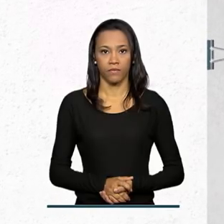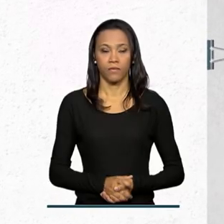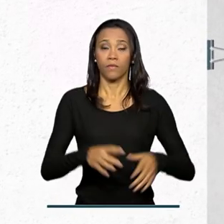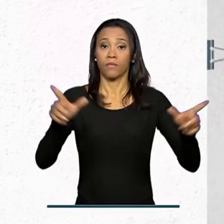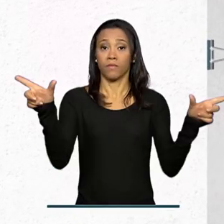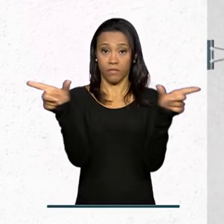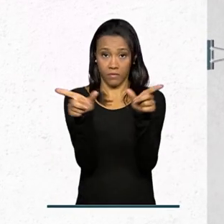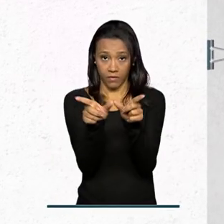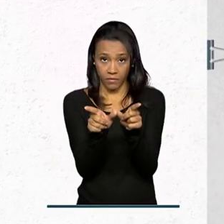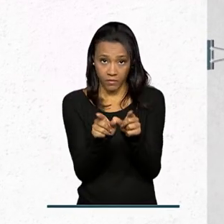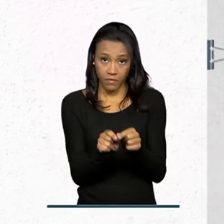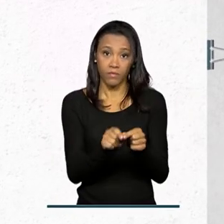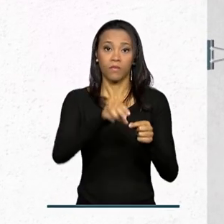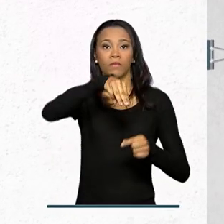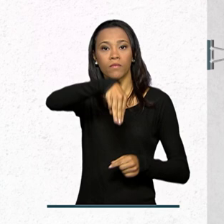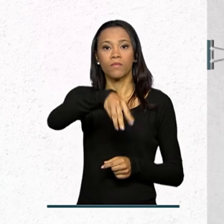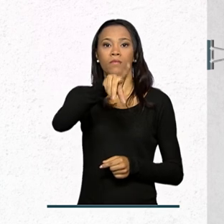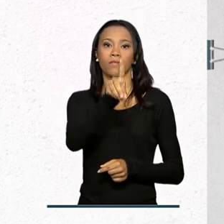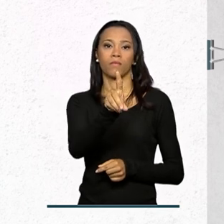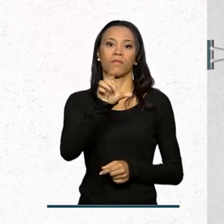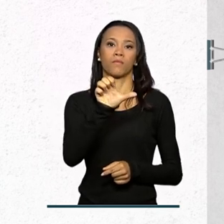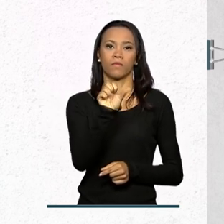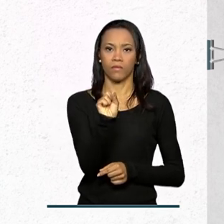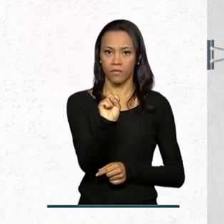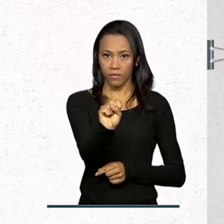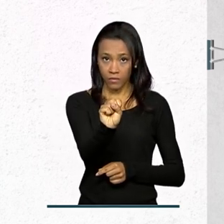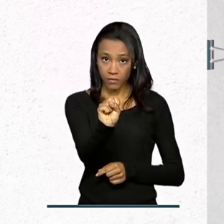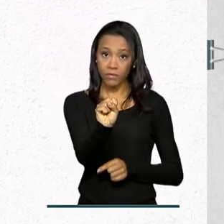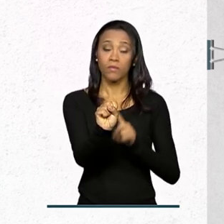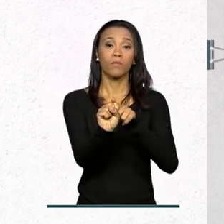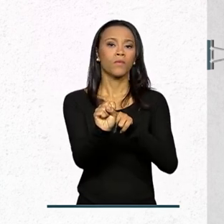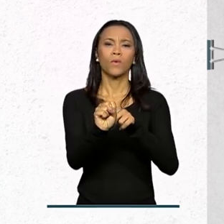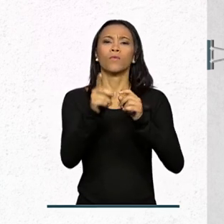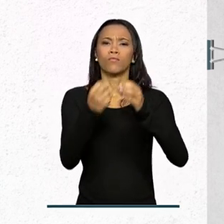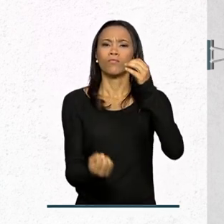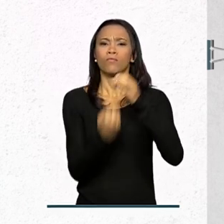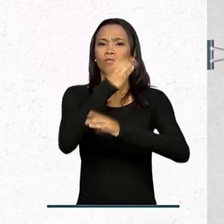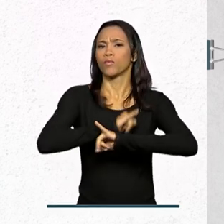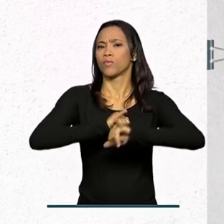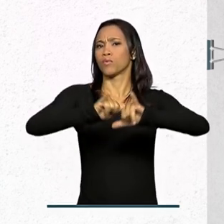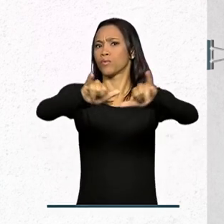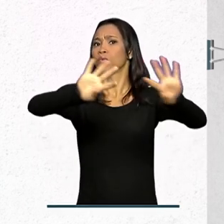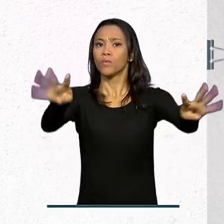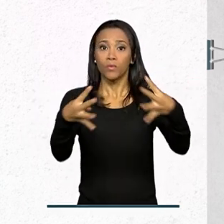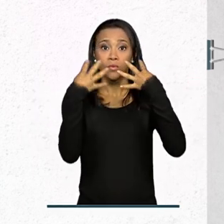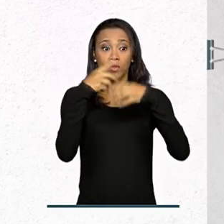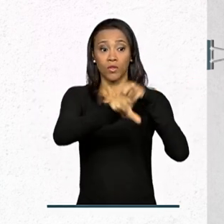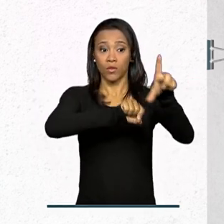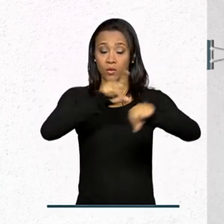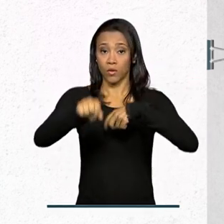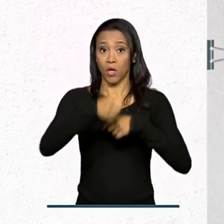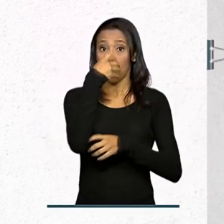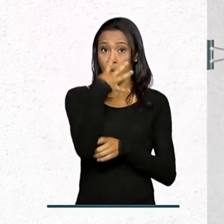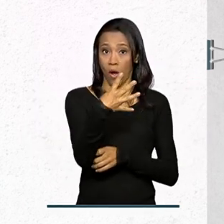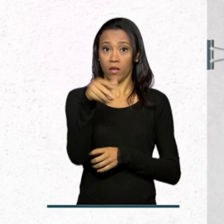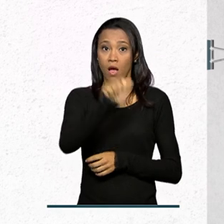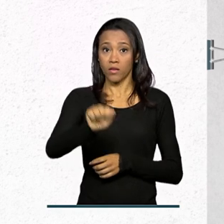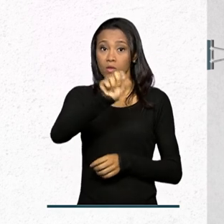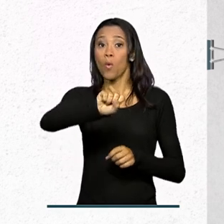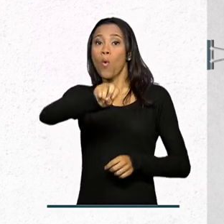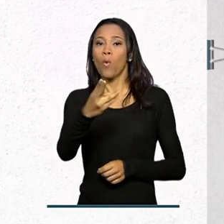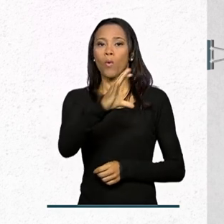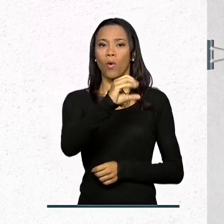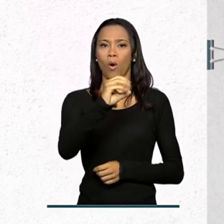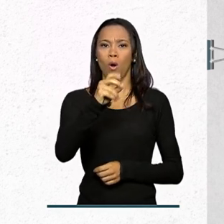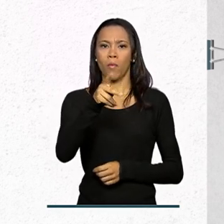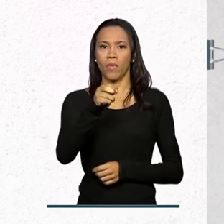O Ministério do Desenvolvimento Social e Combate à Fome, MDS, lançou chamada pública para selecionar 4 associações ou